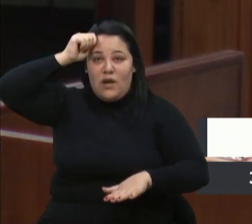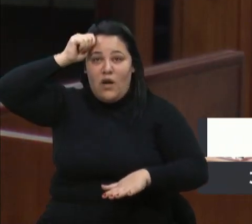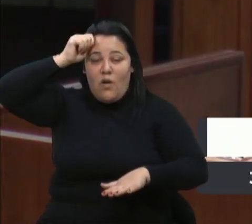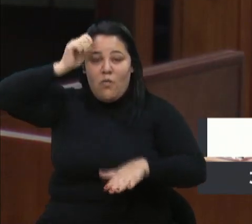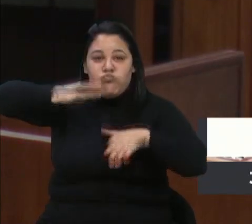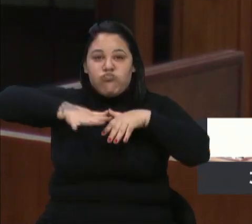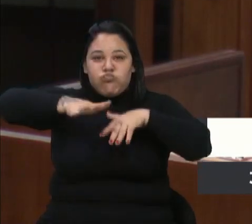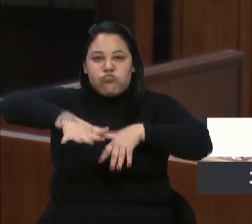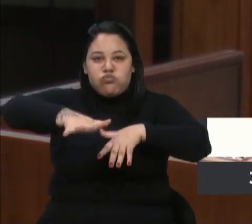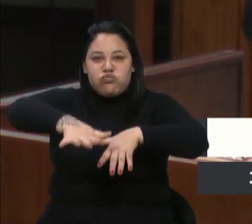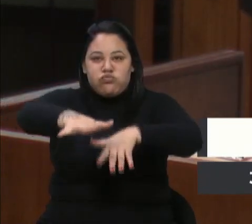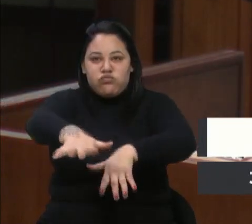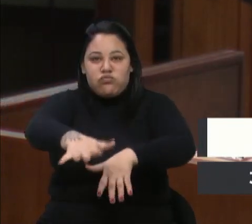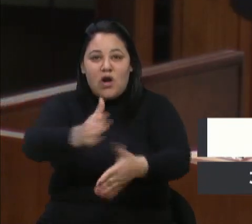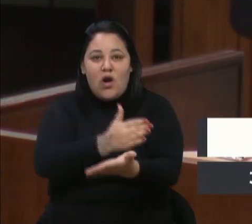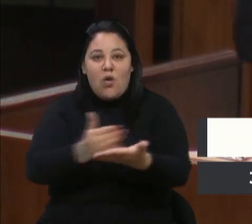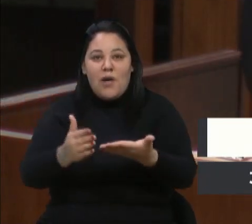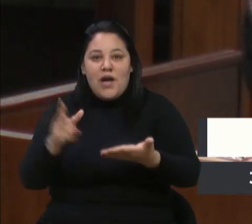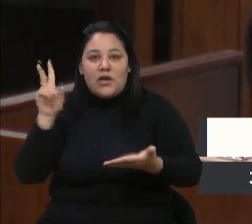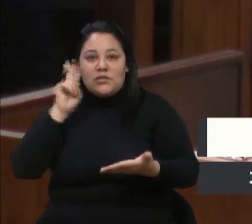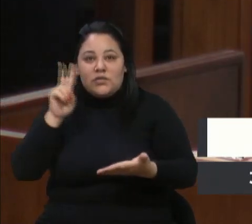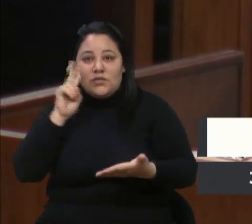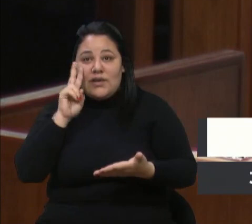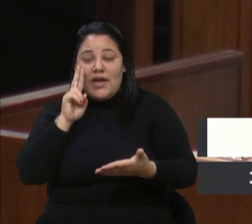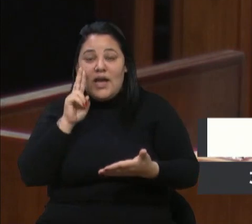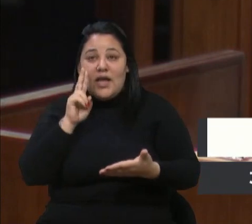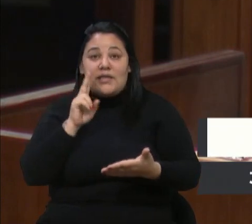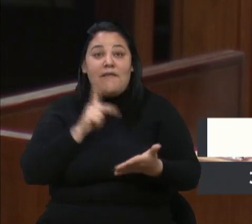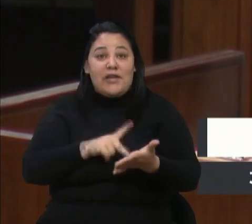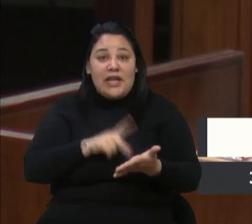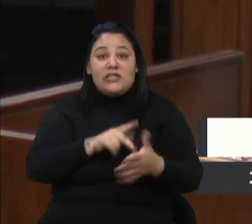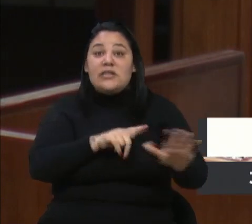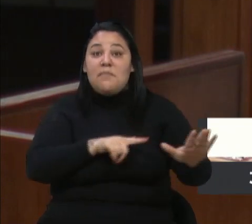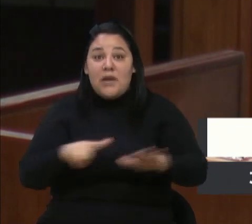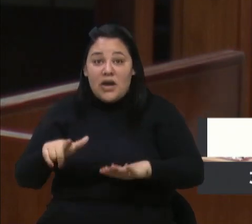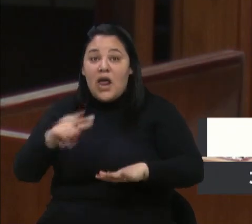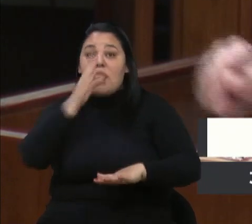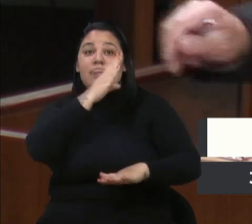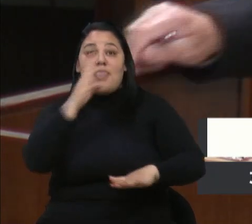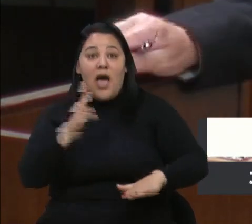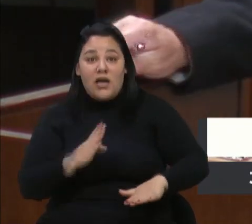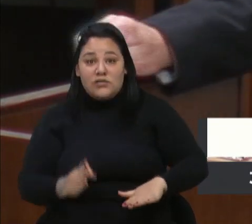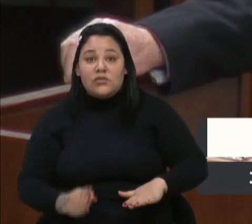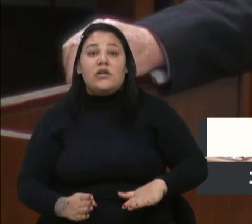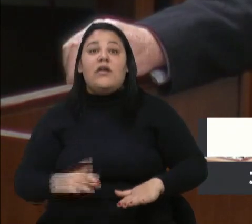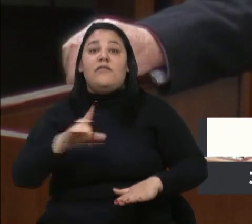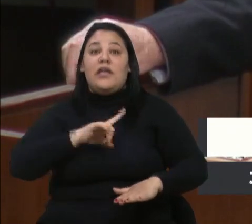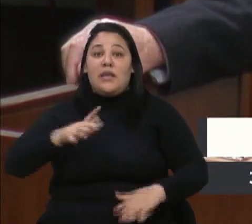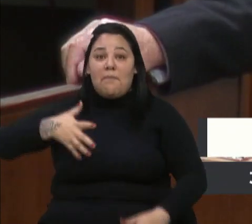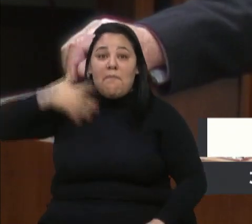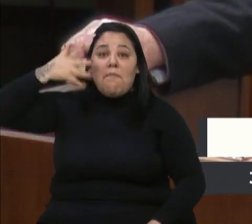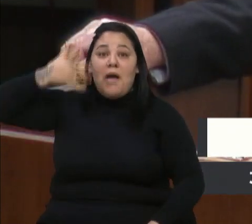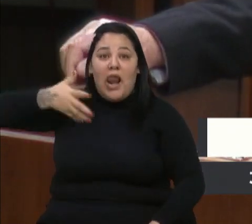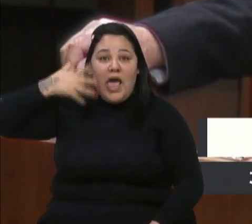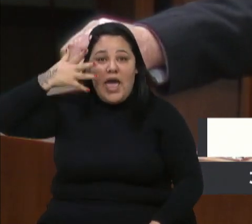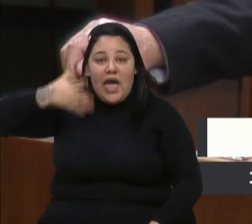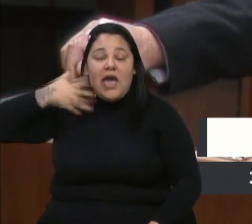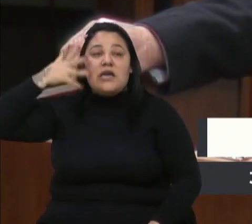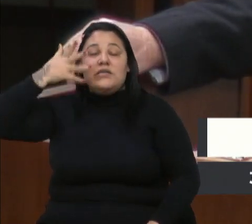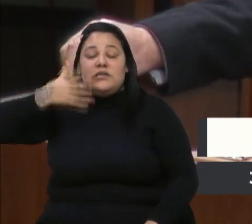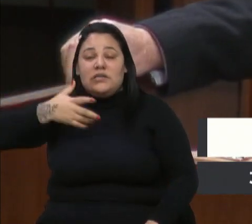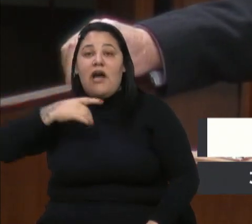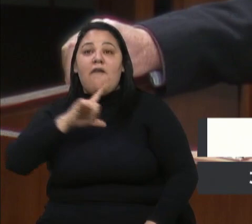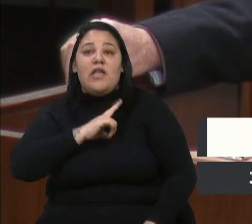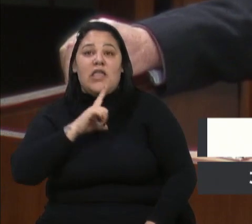que inicia segunda, aliás, é a Semana Nacional, né, onde nós teremos palestras. Então,